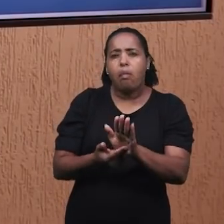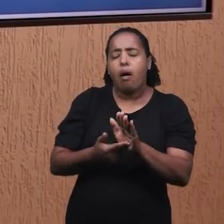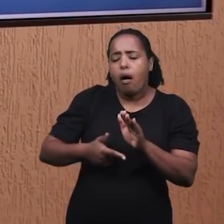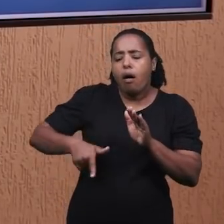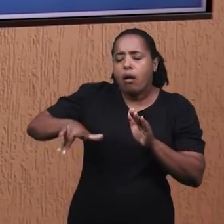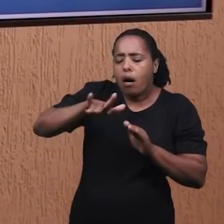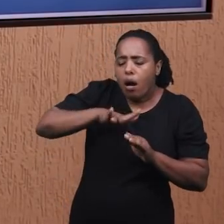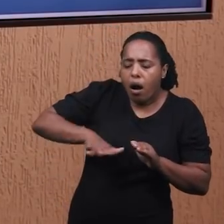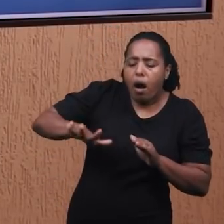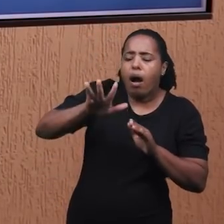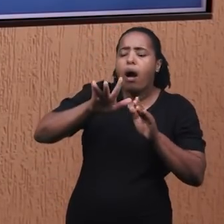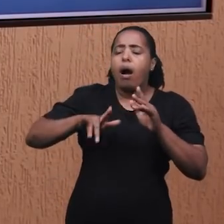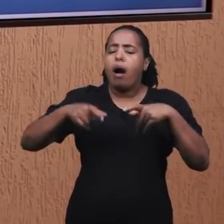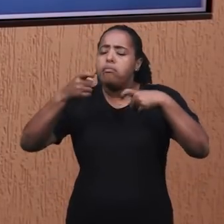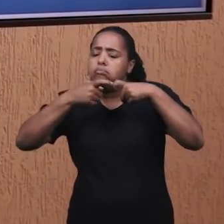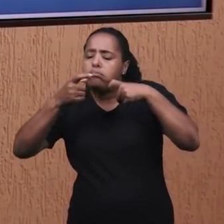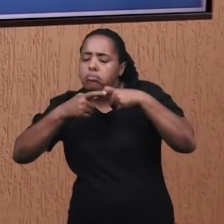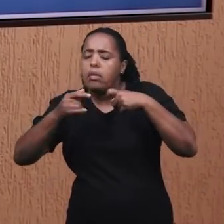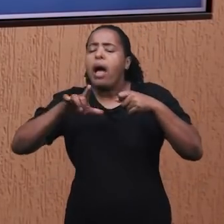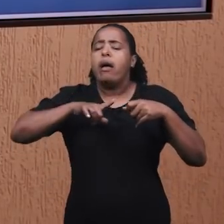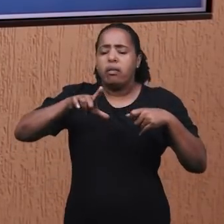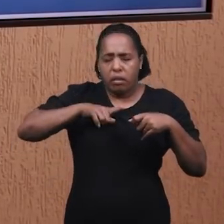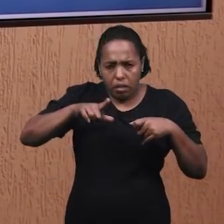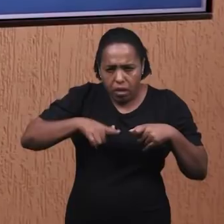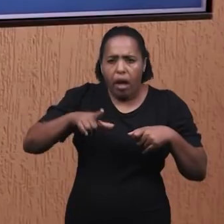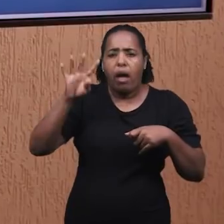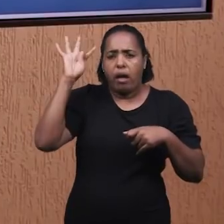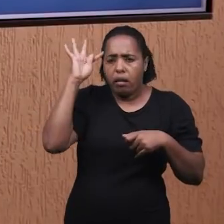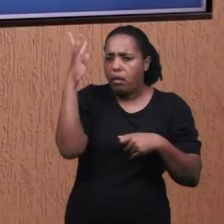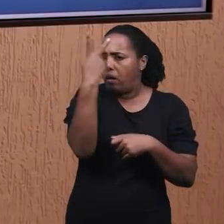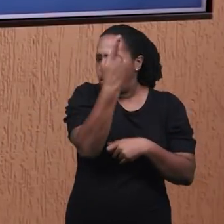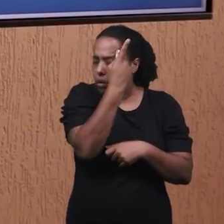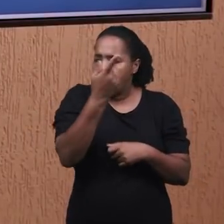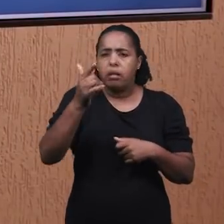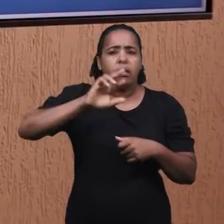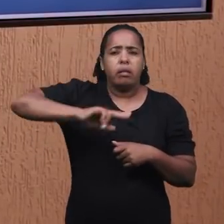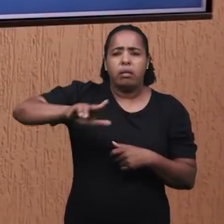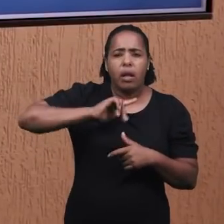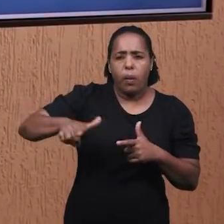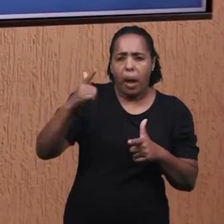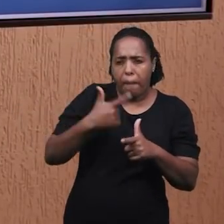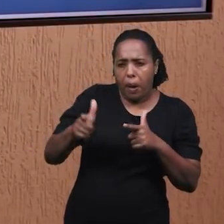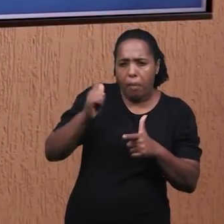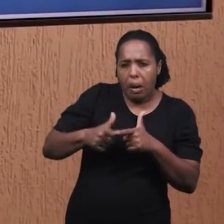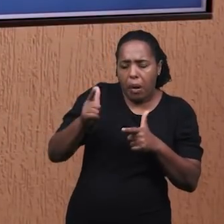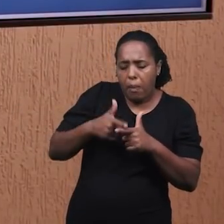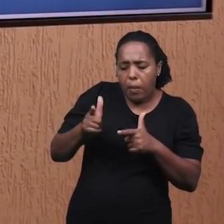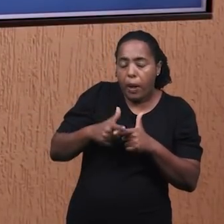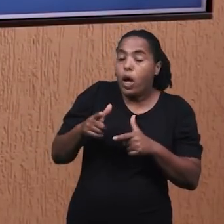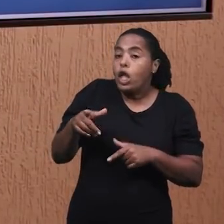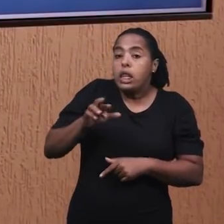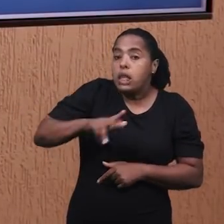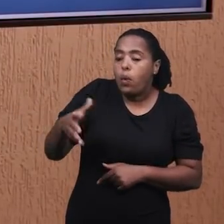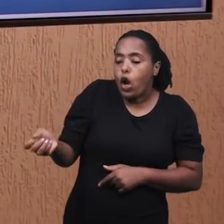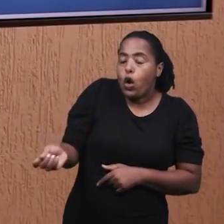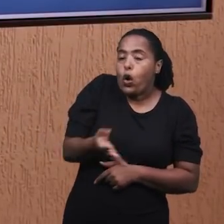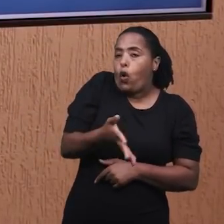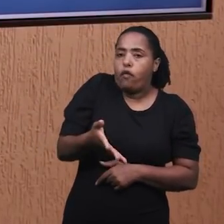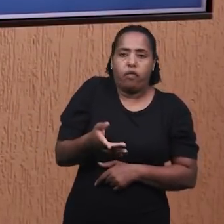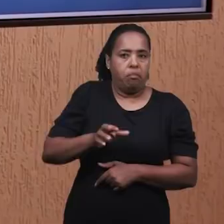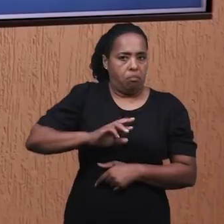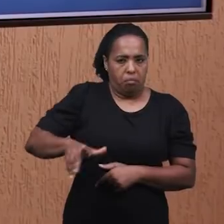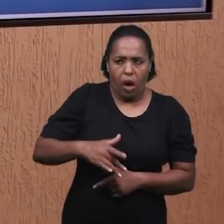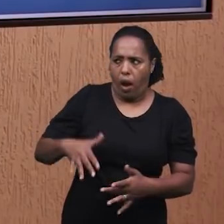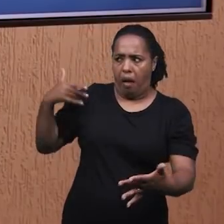clínico, mostrando que o TDAH existe e que ele não é um problema que não existia até algum tempo. Então vocês estão vendo que